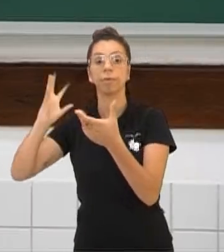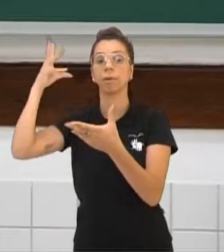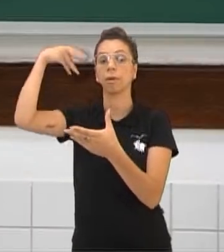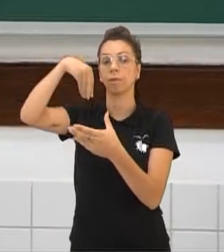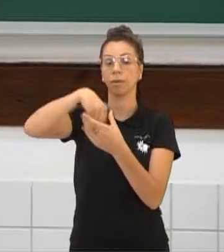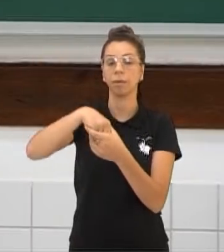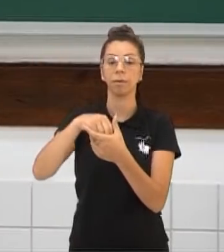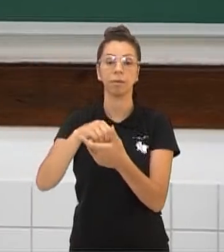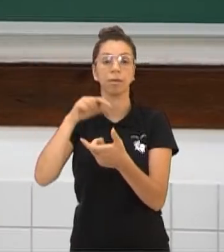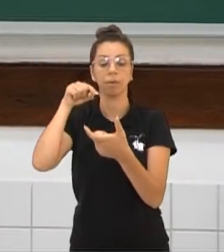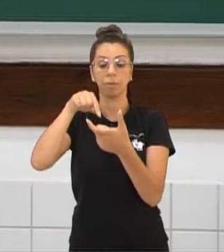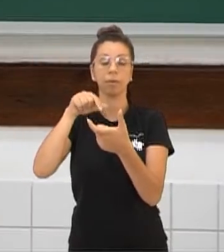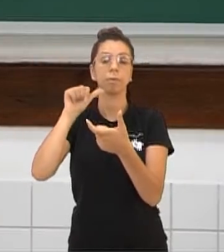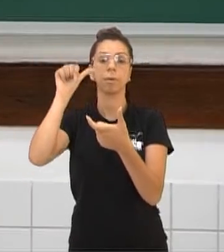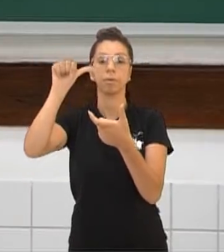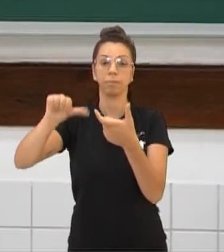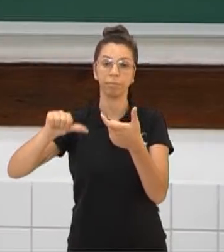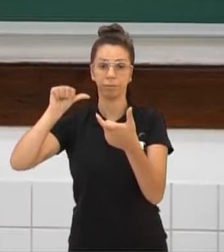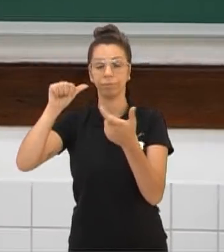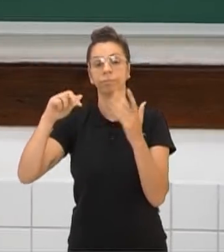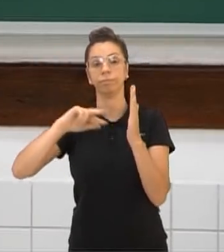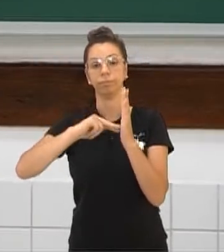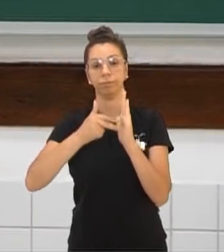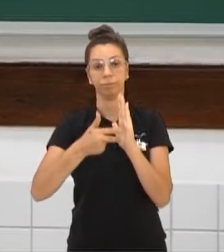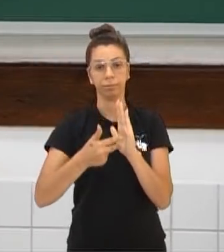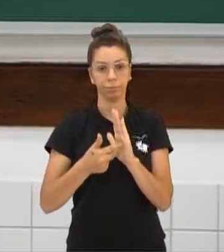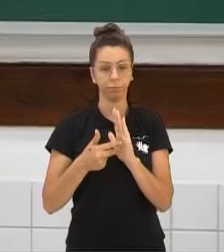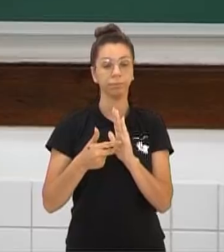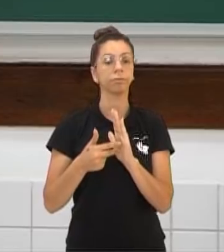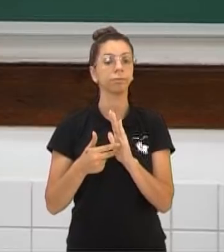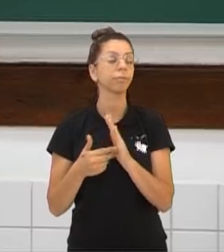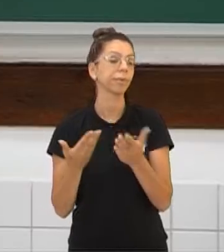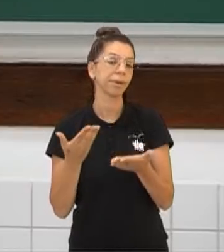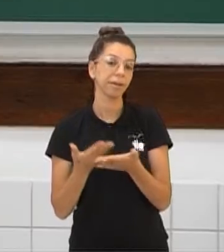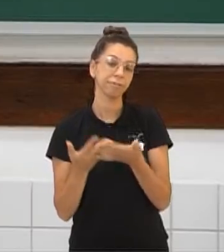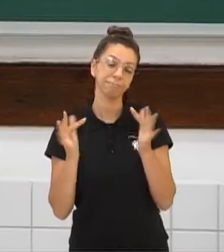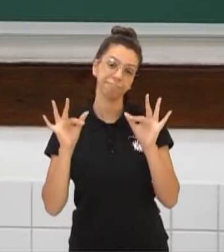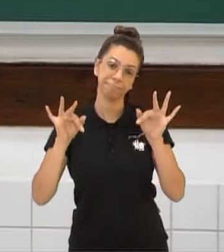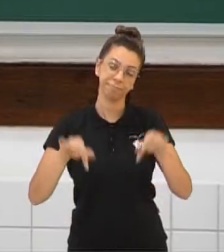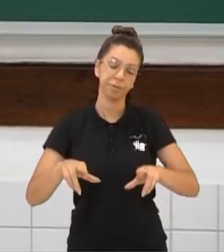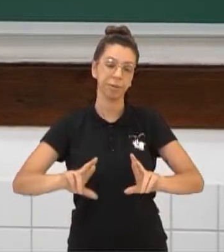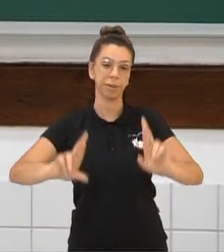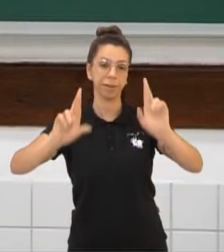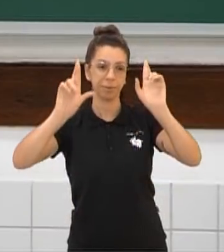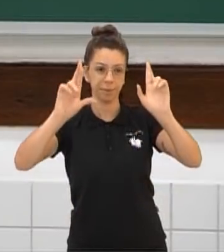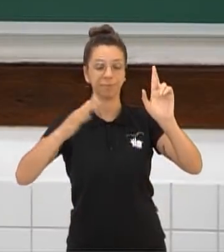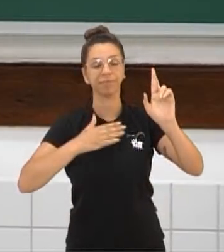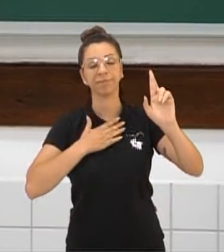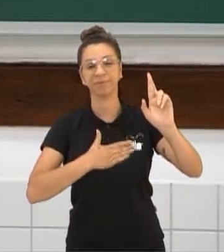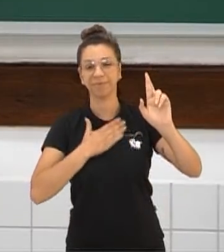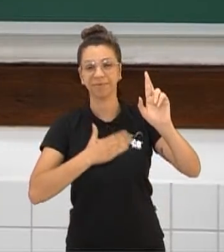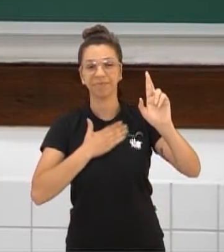na palavra para modificar o sentido dela. Ok? Nossa aula está terminando, eu espero que vocês tenham